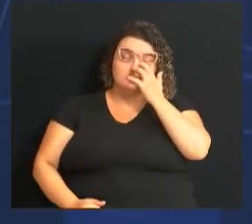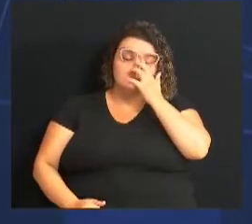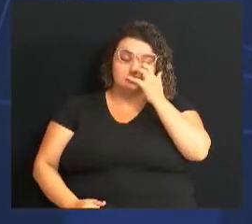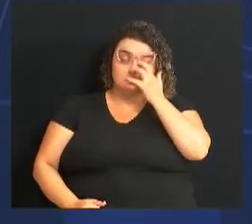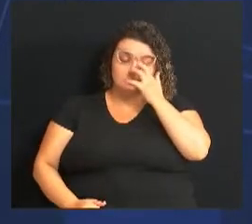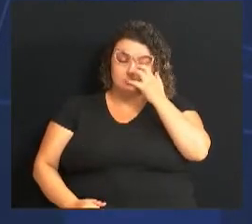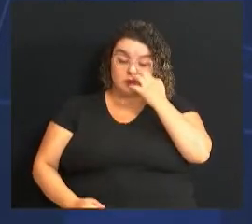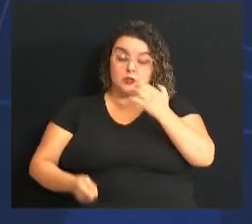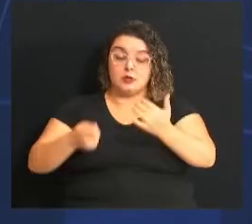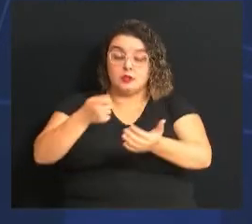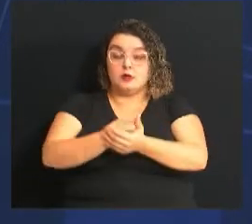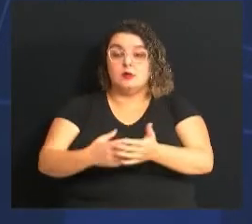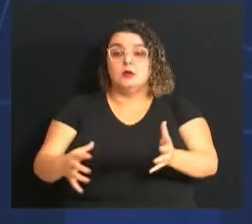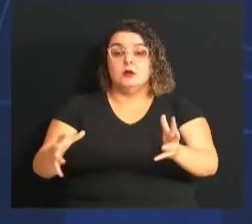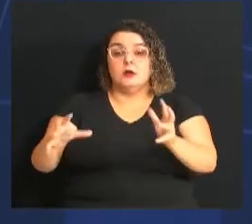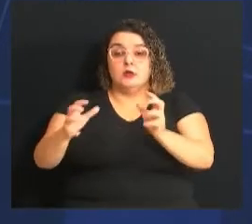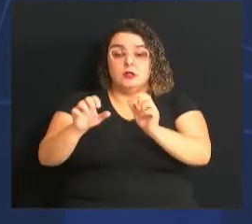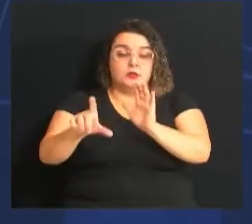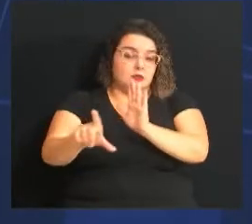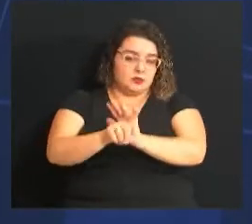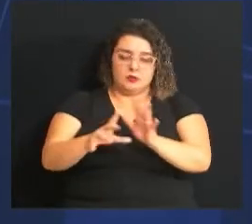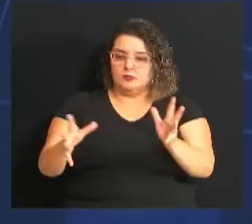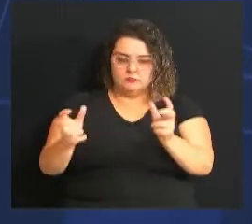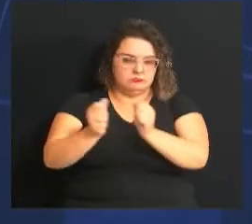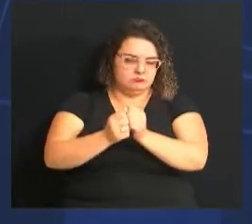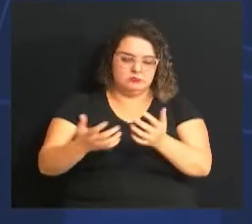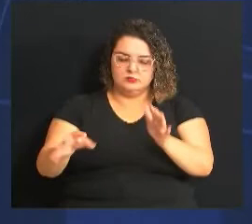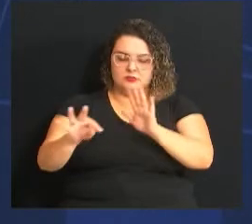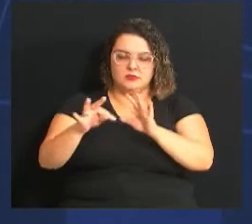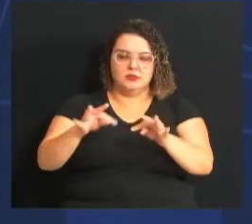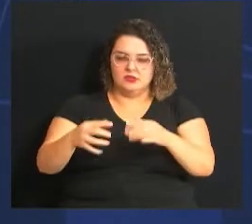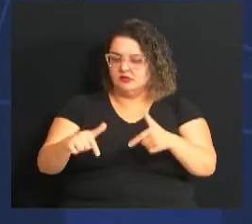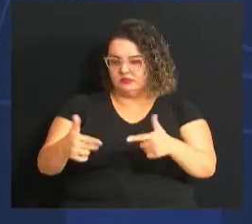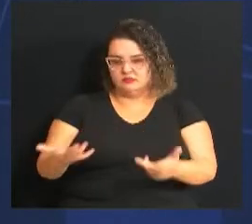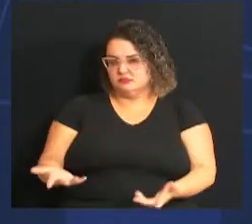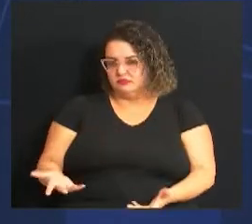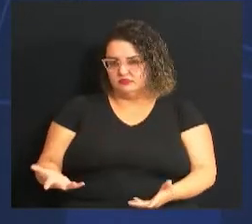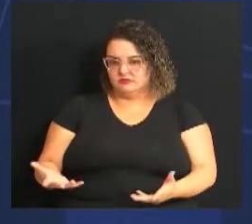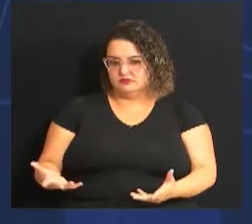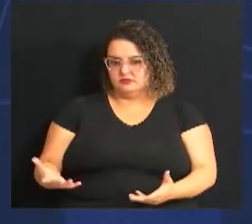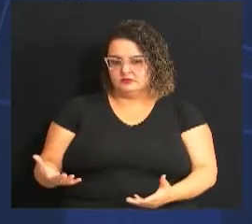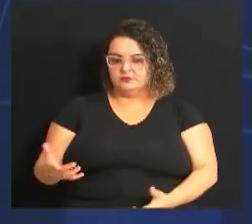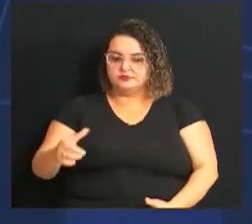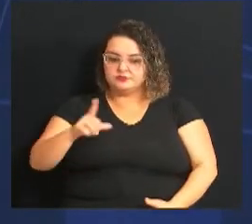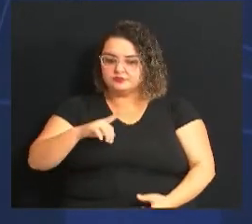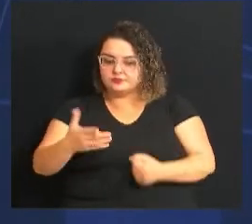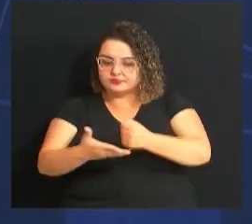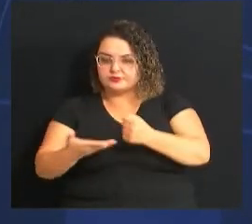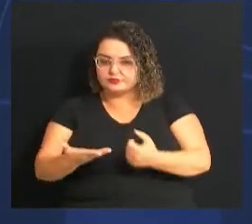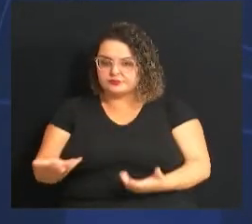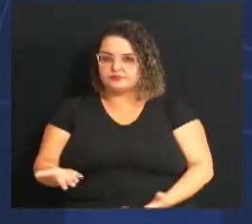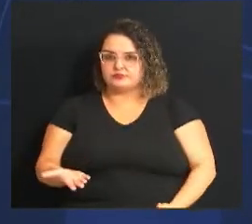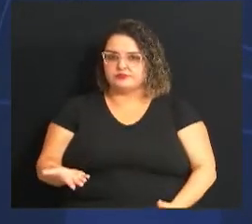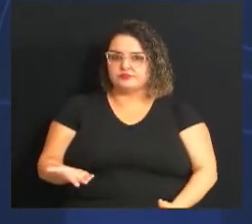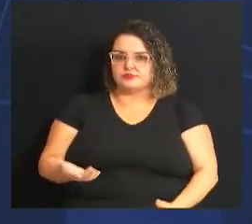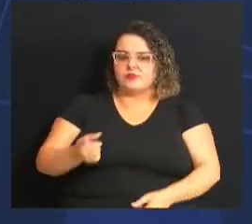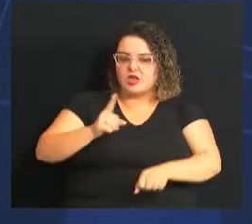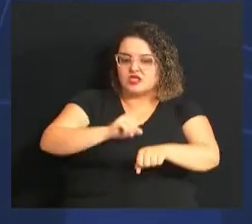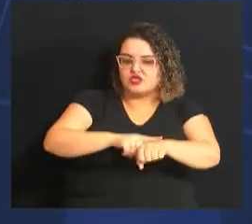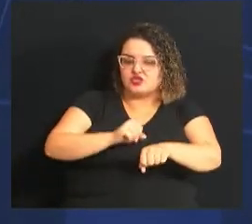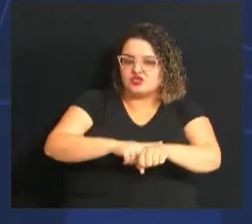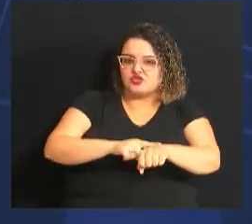trabalhadas se ele quiser folgar, por exemplo, nesse esquema de 4-3, ou na sexta-feira ou na segunda-feira. Existe um mínimo de horas que ele